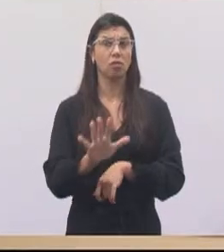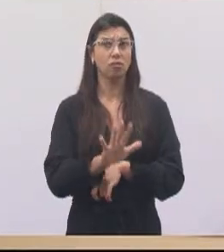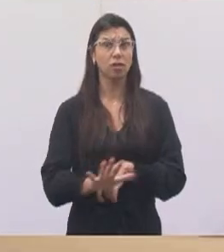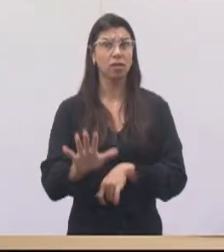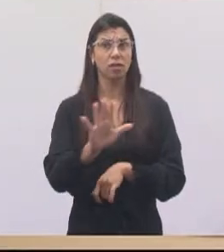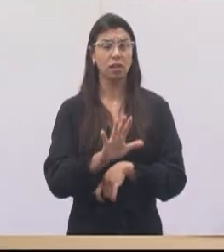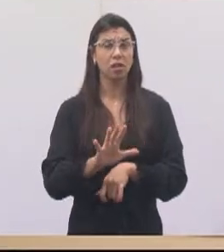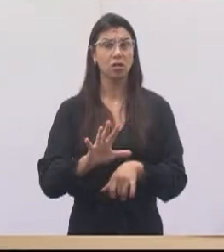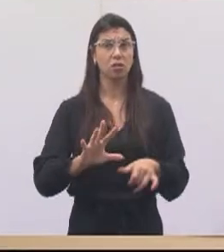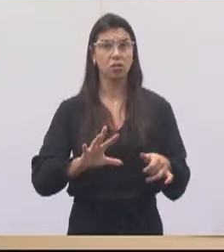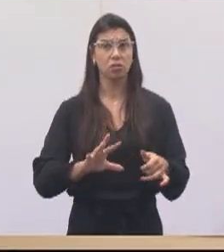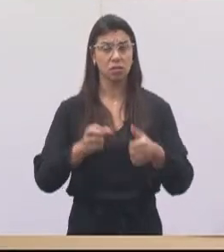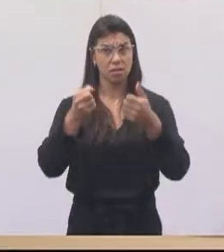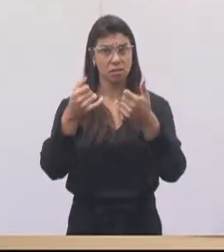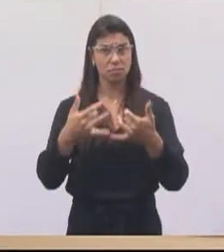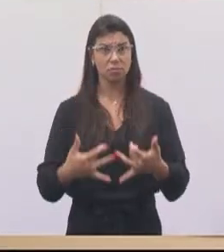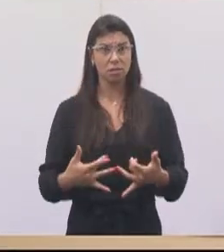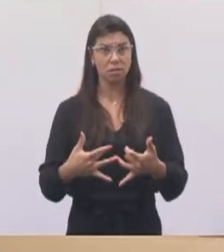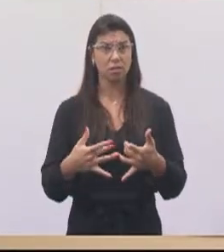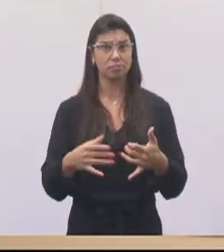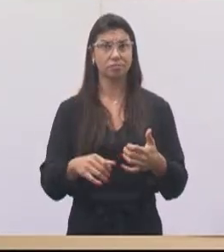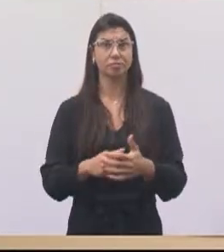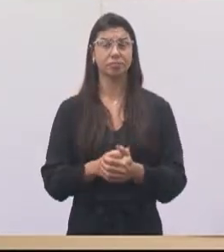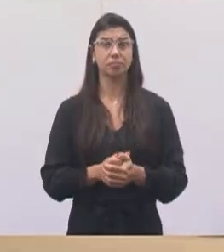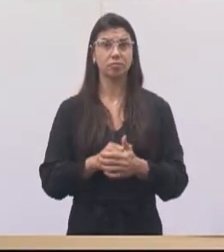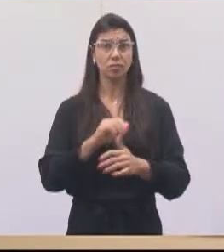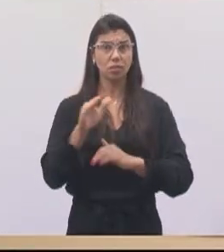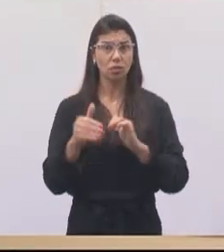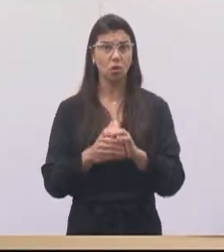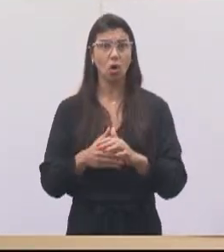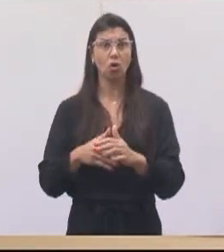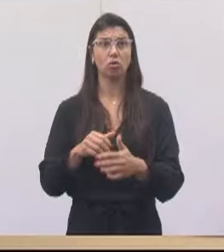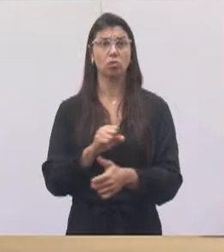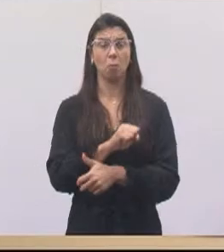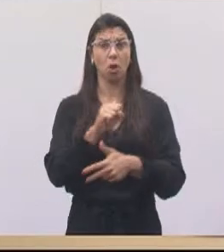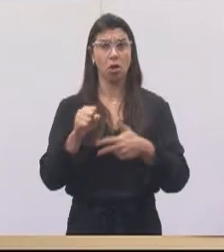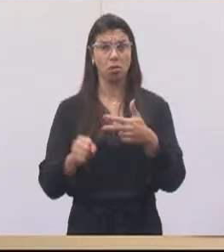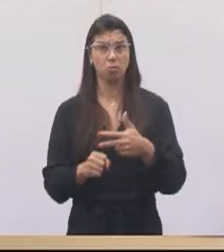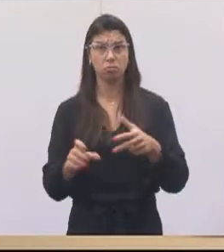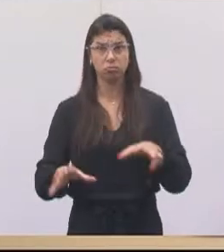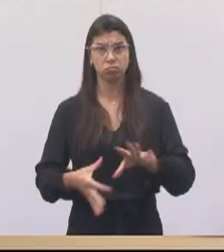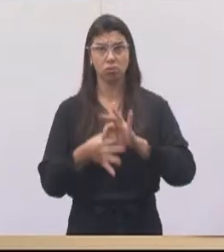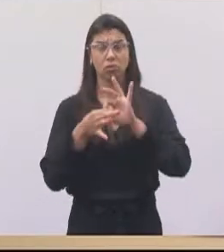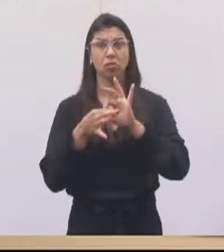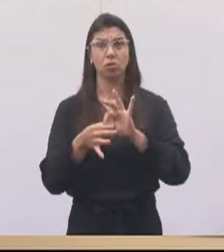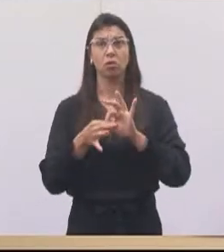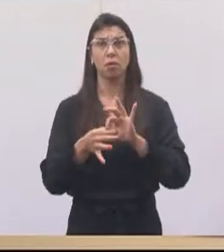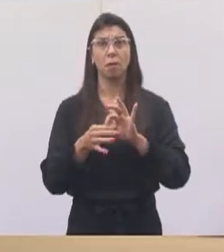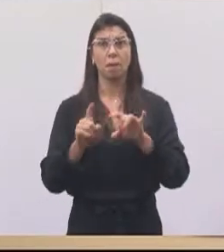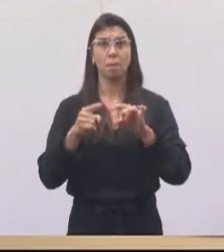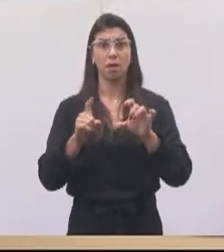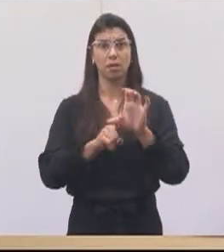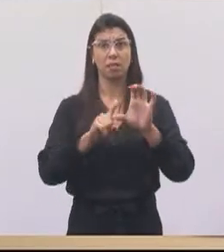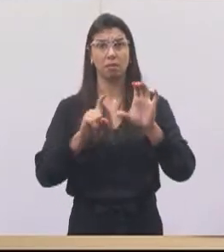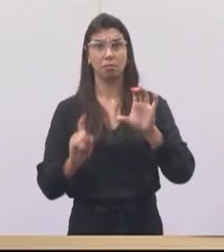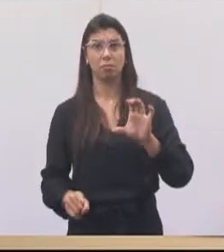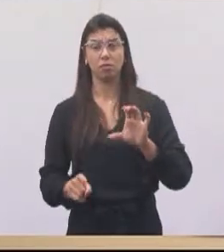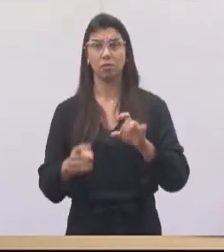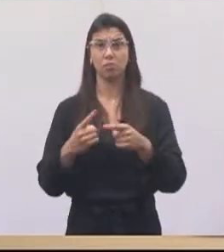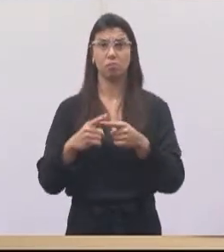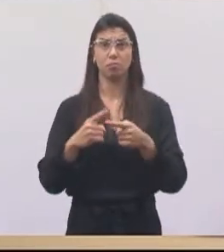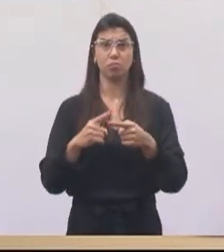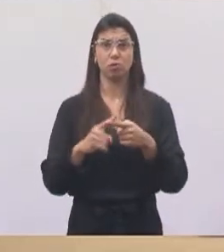são harmônicos, mas independentes. E independente significa dizer que o